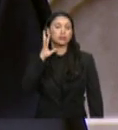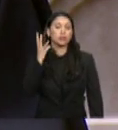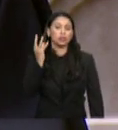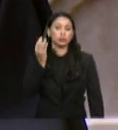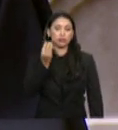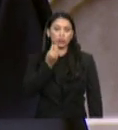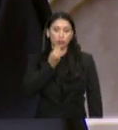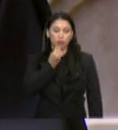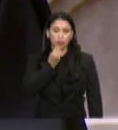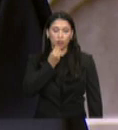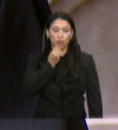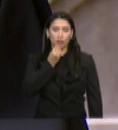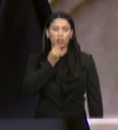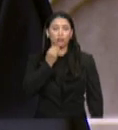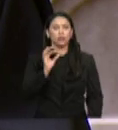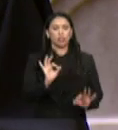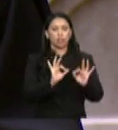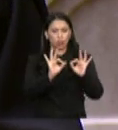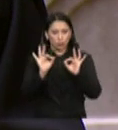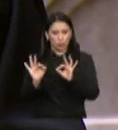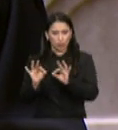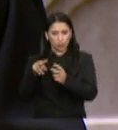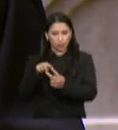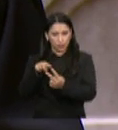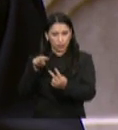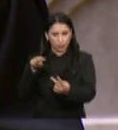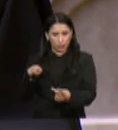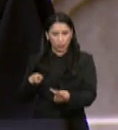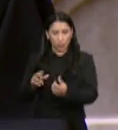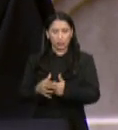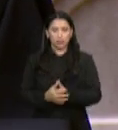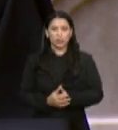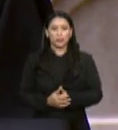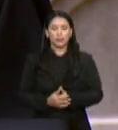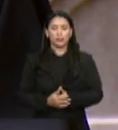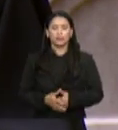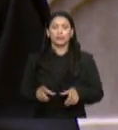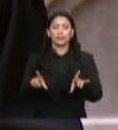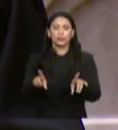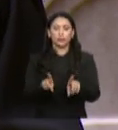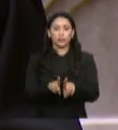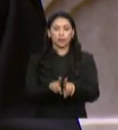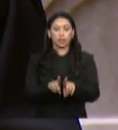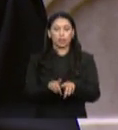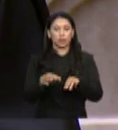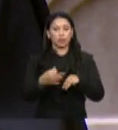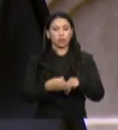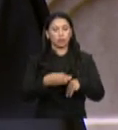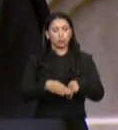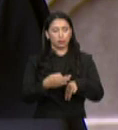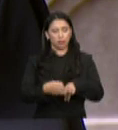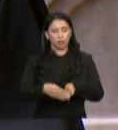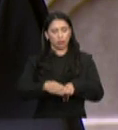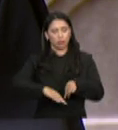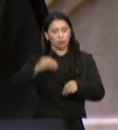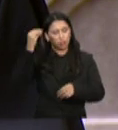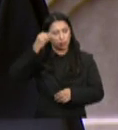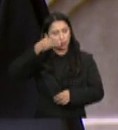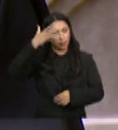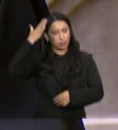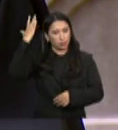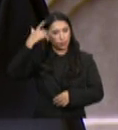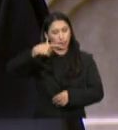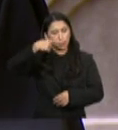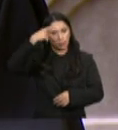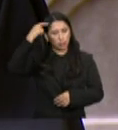toffoli que nos acompanha na modalidade virtual o Ministro Luiz fux o Ministro Luiz Roberto Barroso